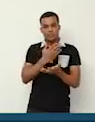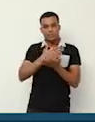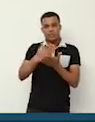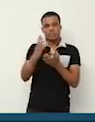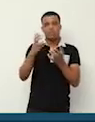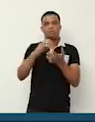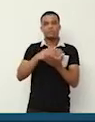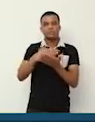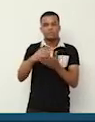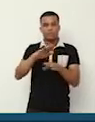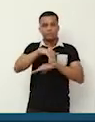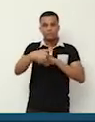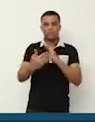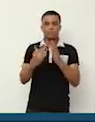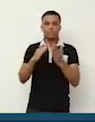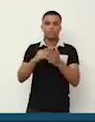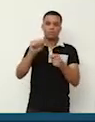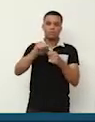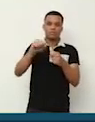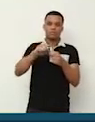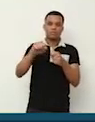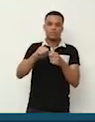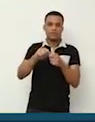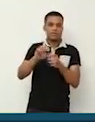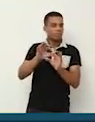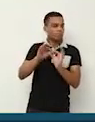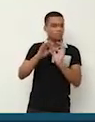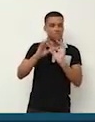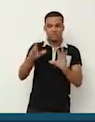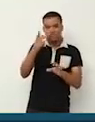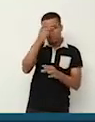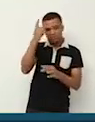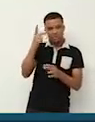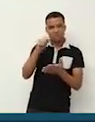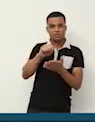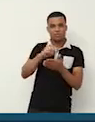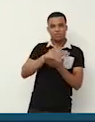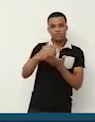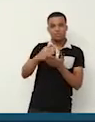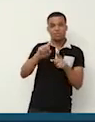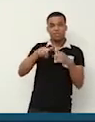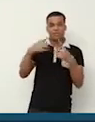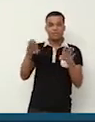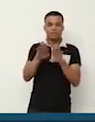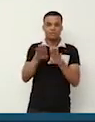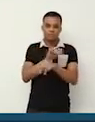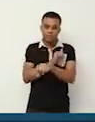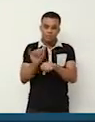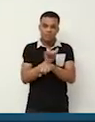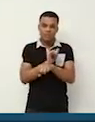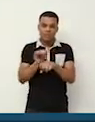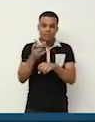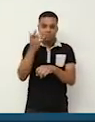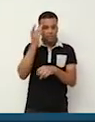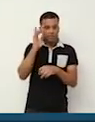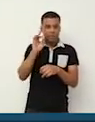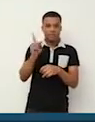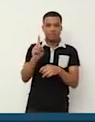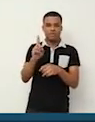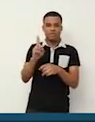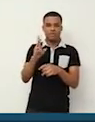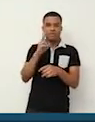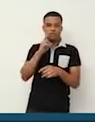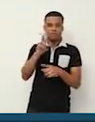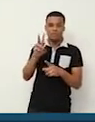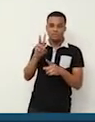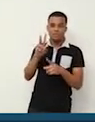dar continuidade a todas as obras, independente de quem a propuseram. mas com planejamento para que não sejamos